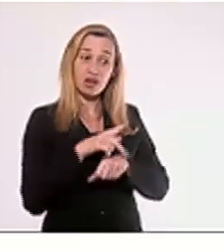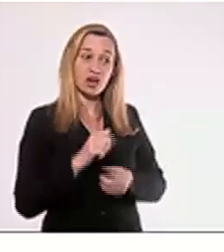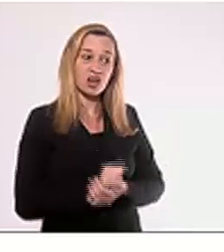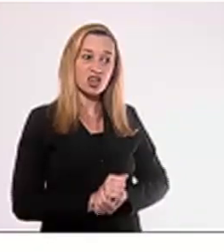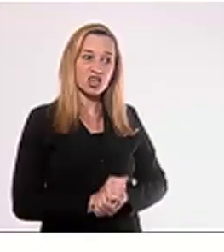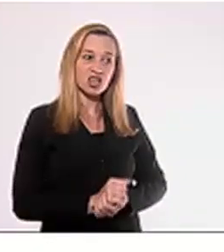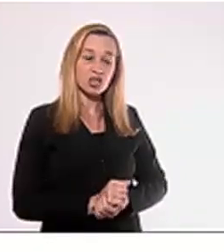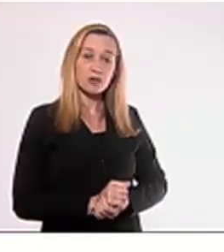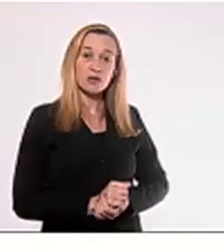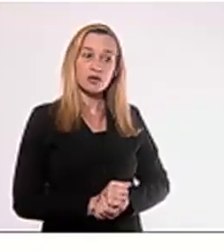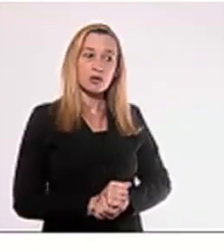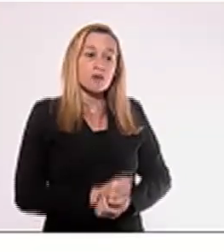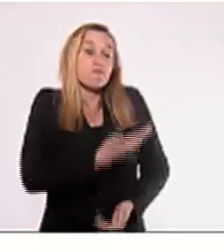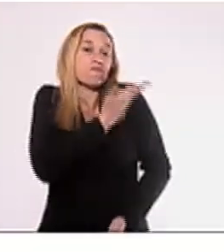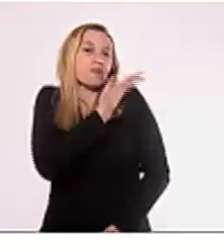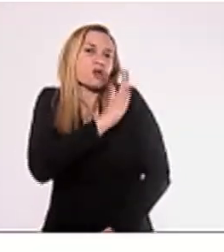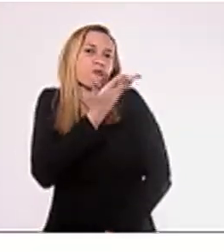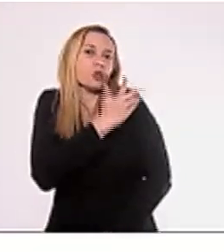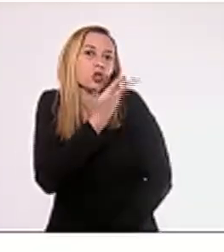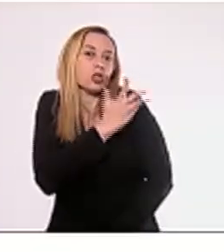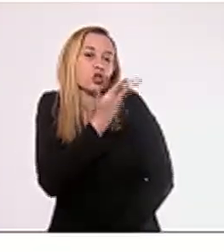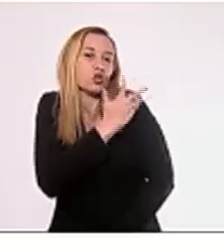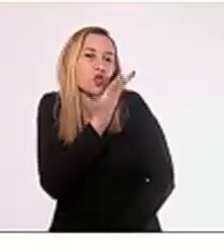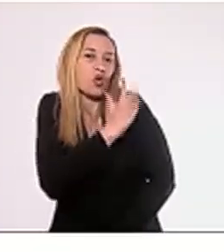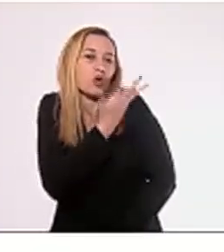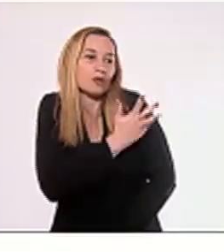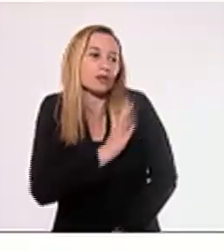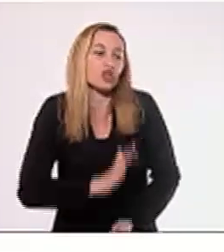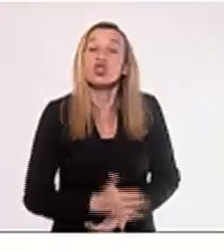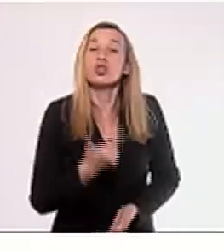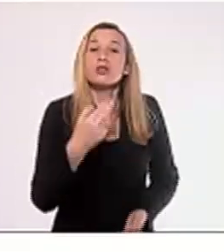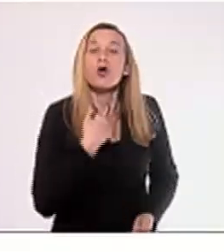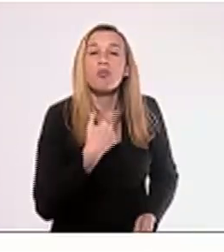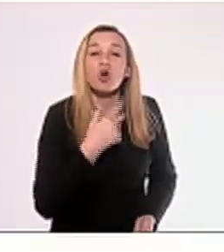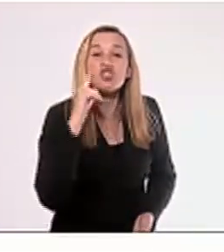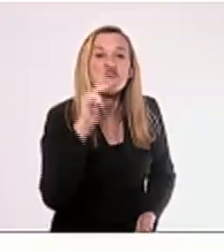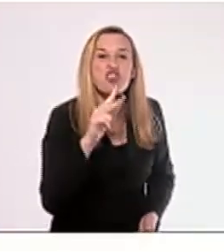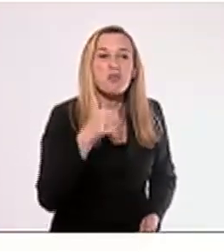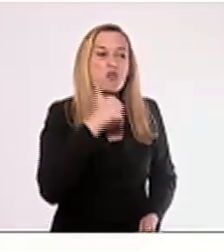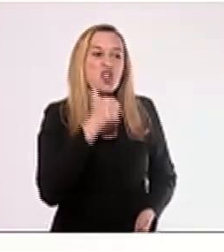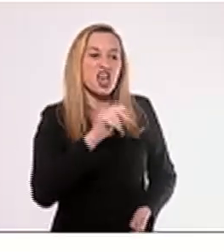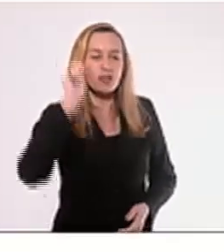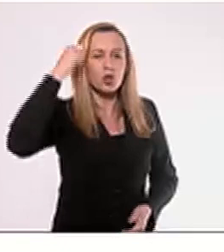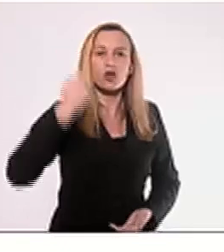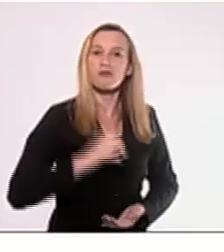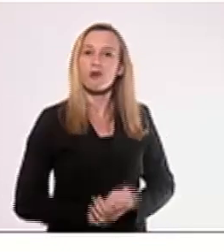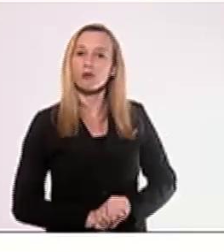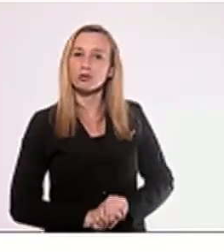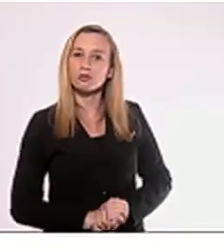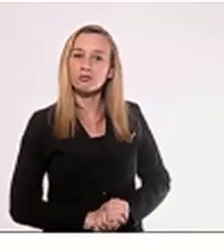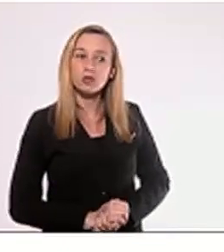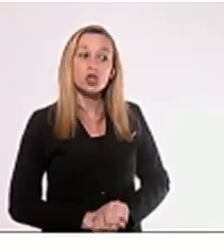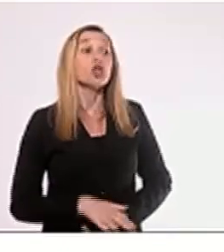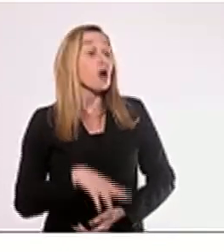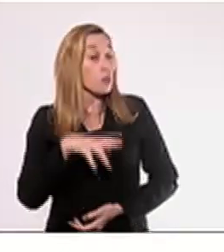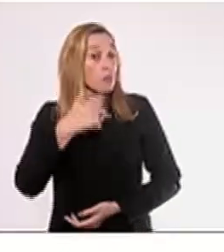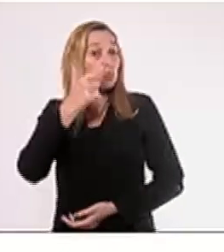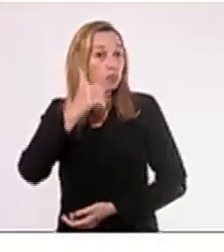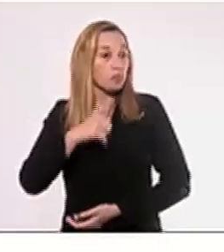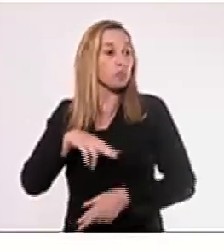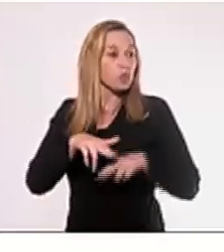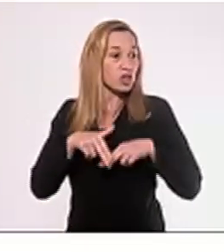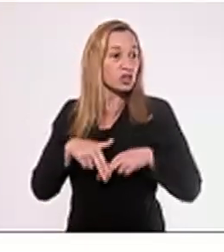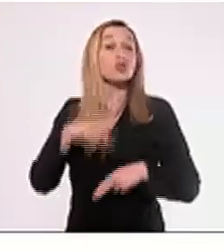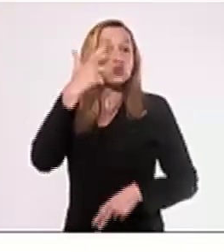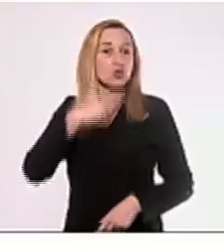tão racista e machista que não pode ver mulher preta com microfone. Então, por isso, Mônica